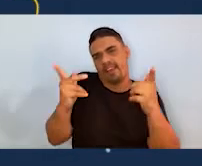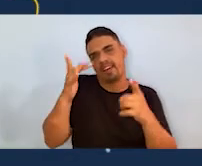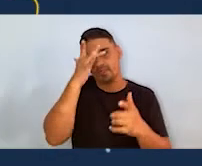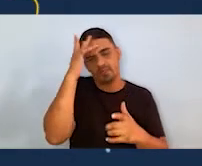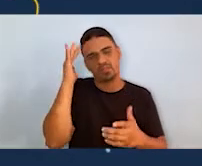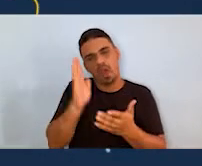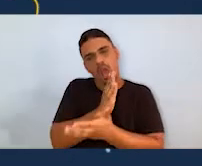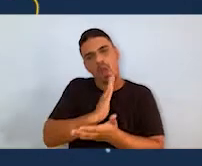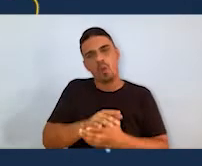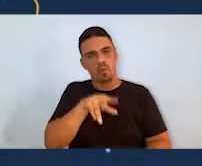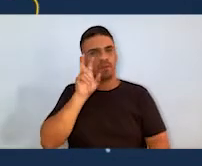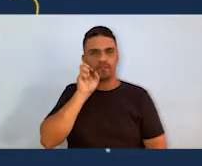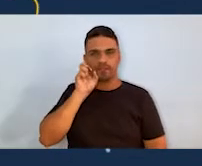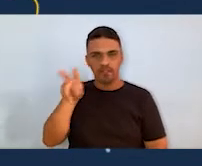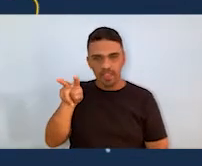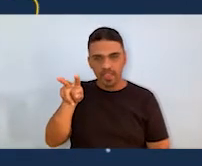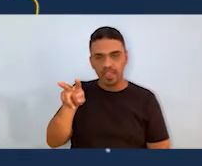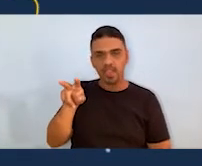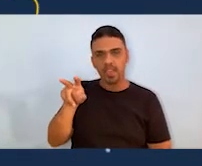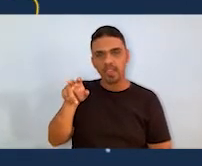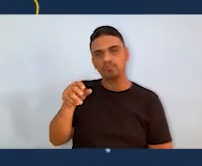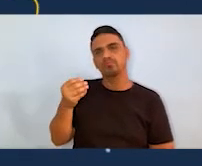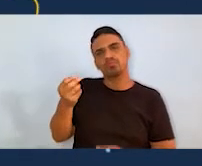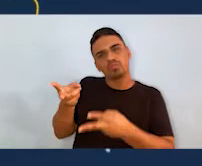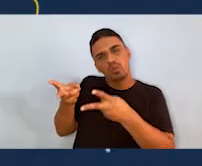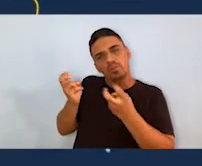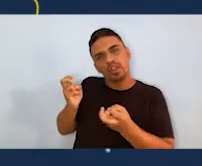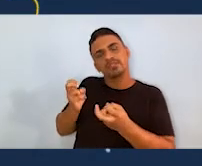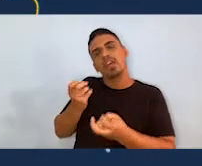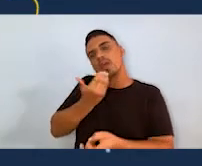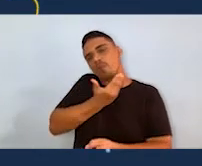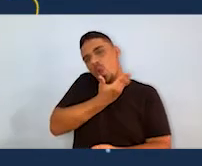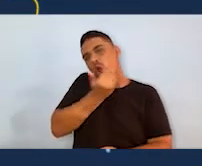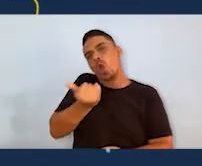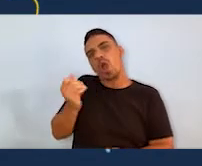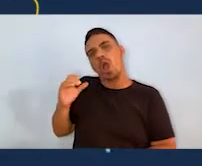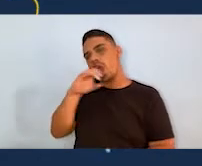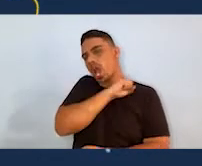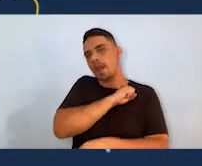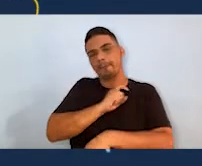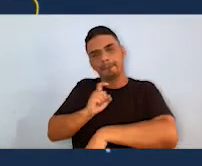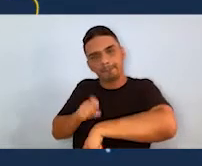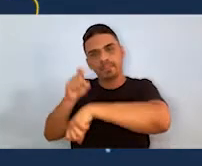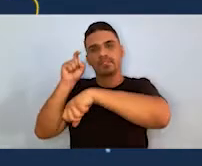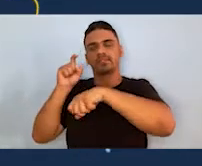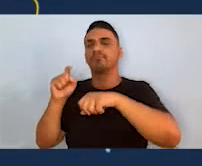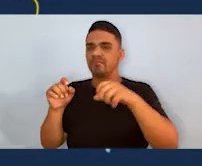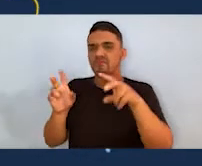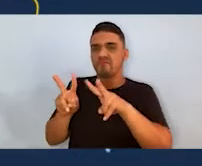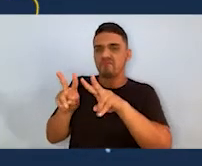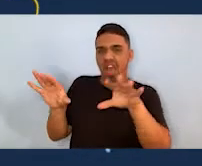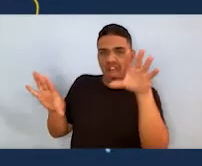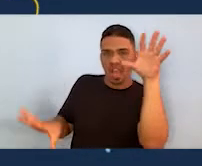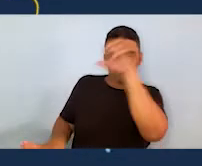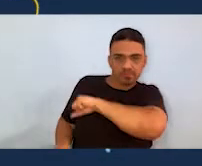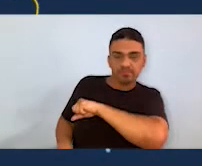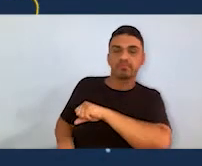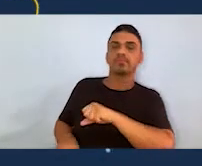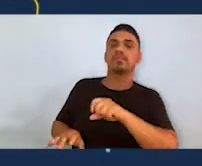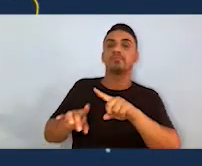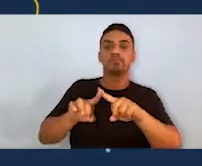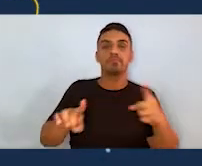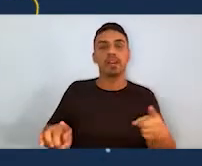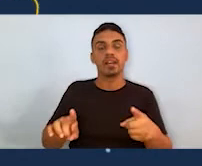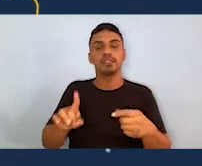consegue simplesmente olhando uma primeira vez, do nada, e vai aprender. Então, assim, primeira